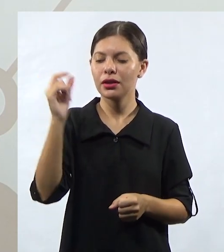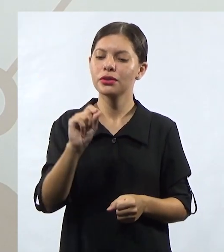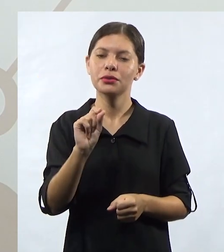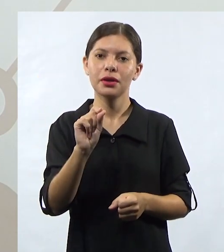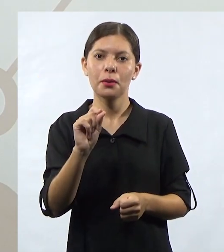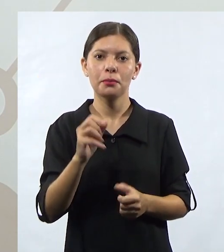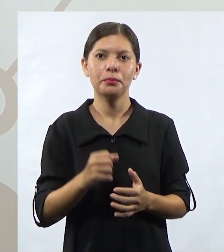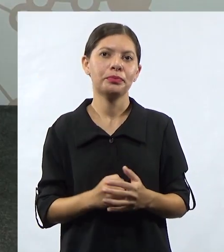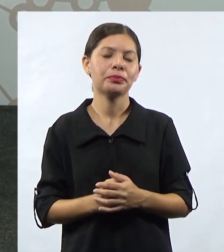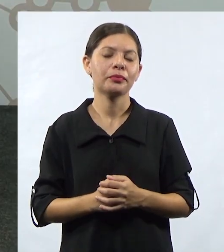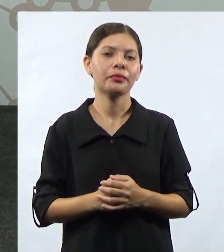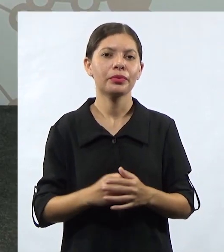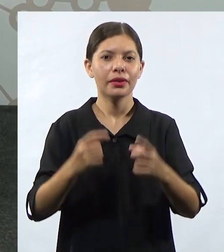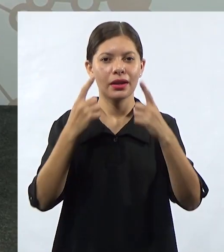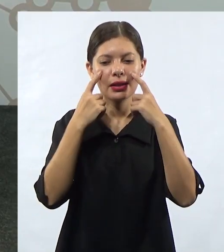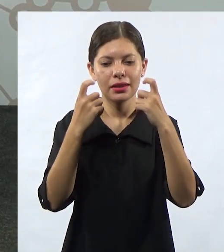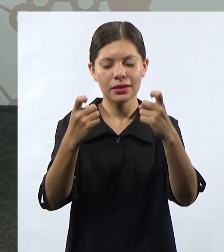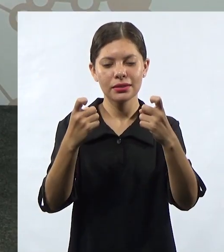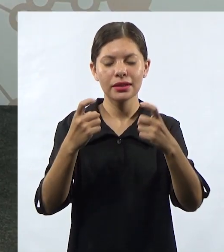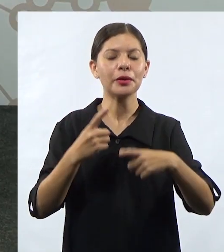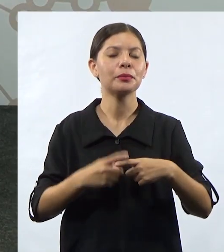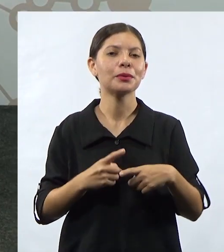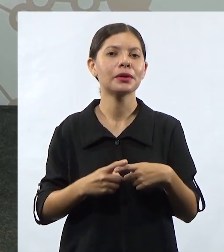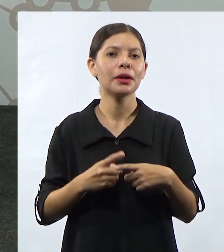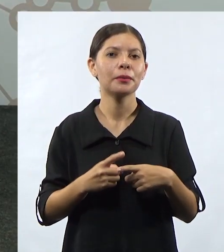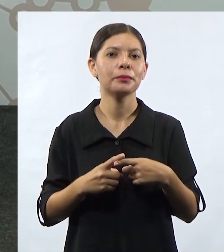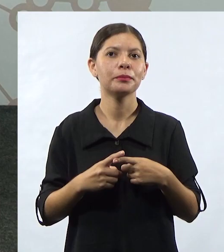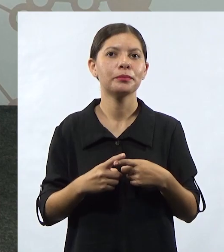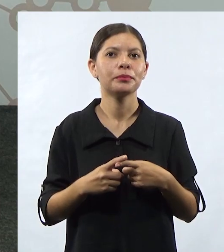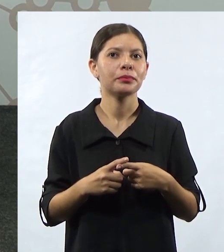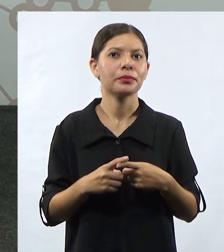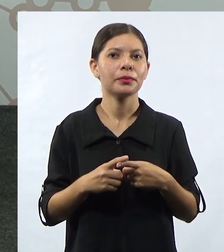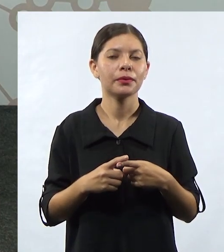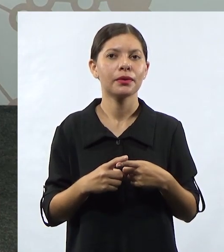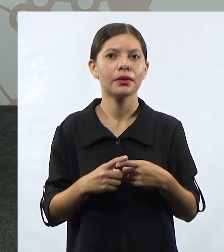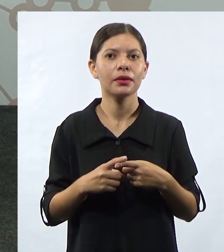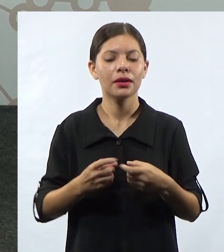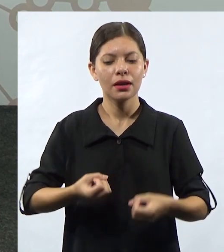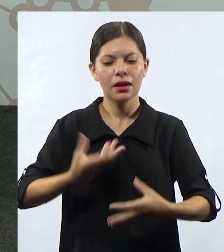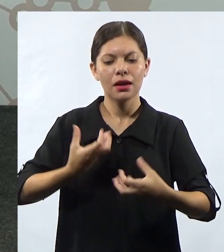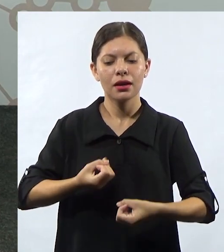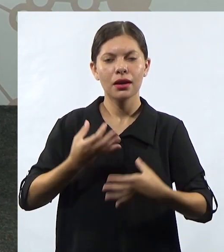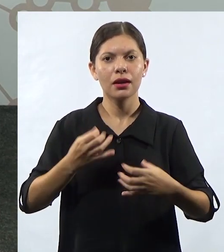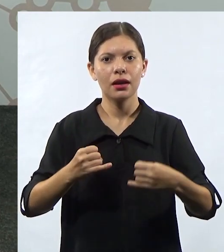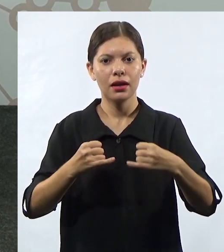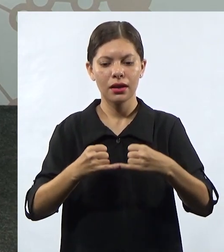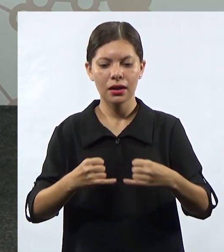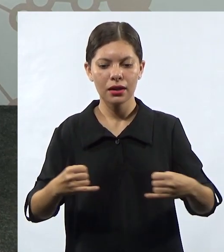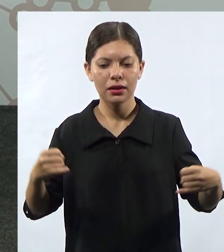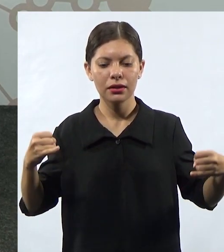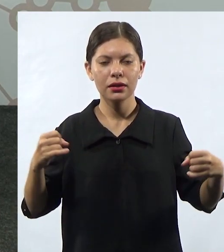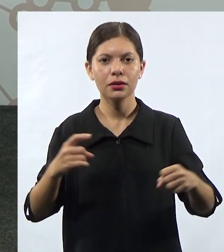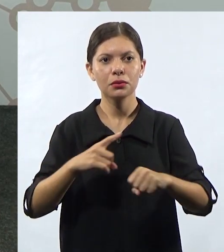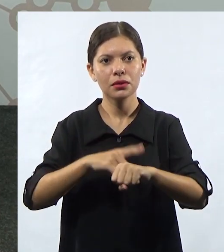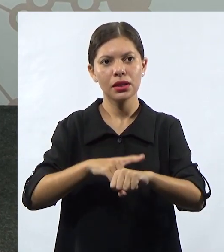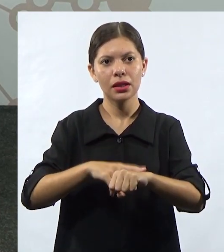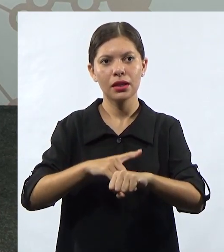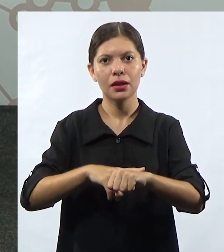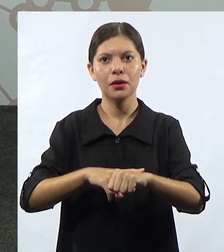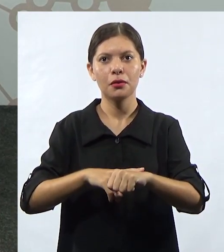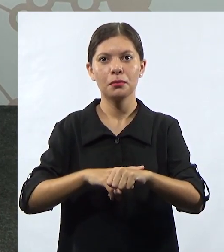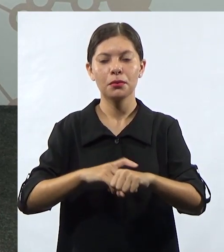é interessante, os alunos estão ingressando agora, mas podem criar uma linha do tempo, né, à medida em que avançam no curso,